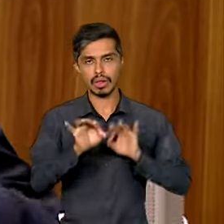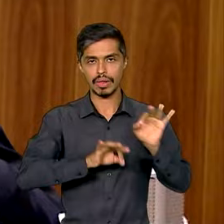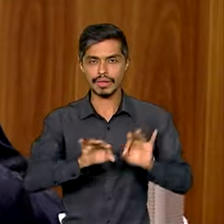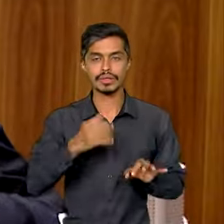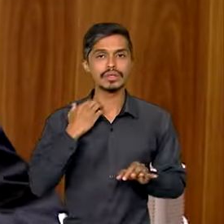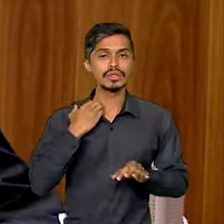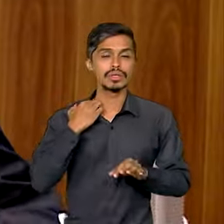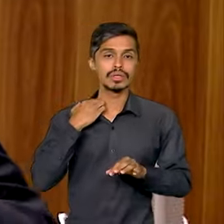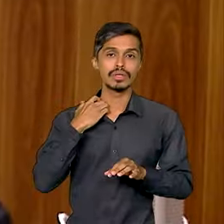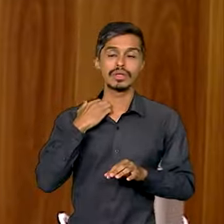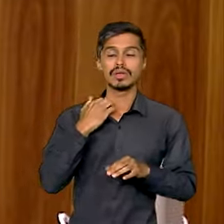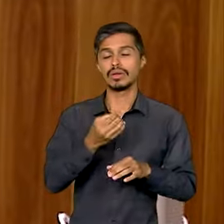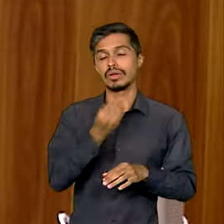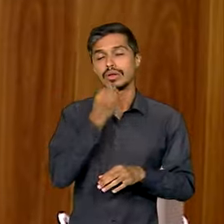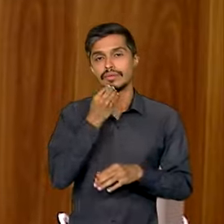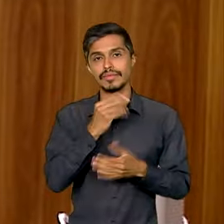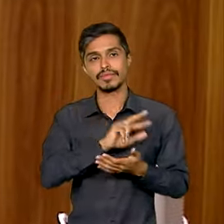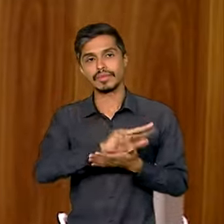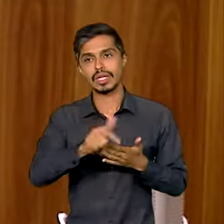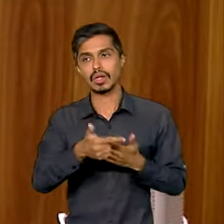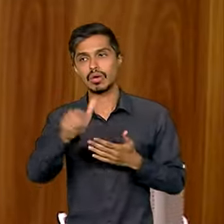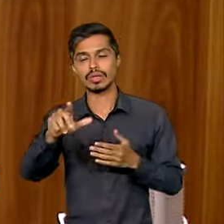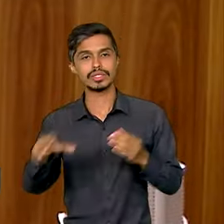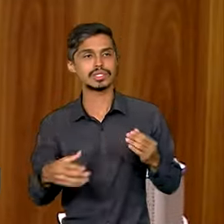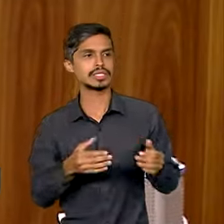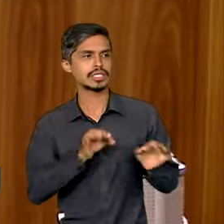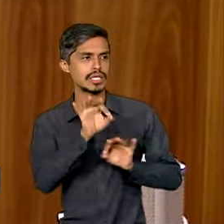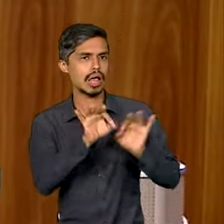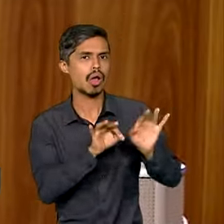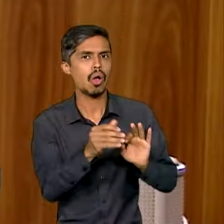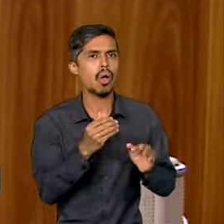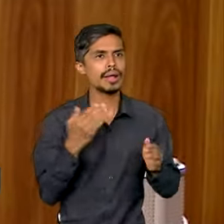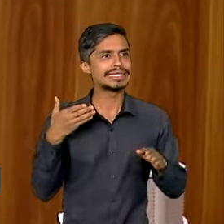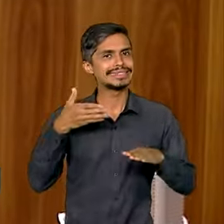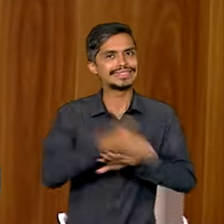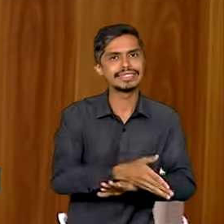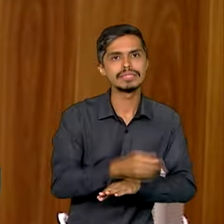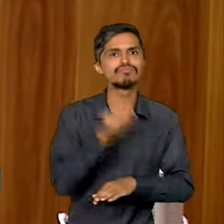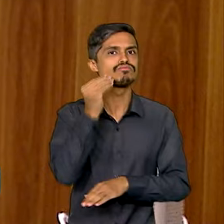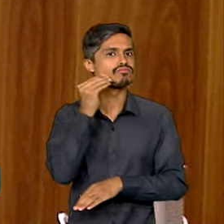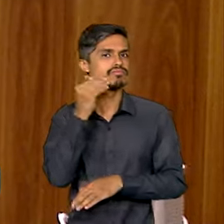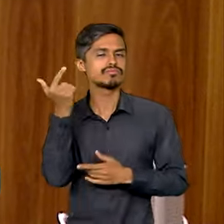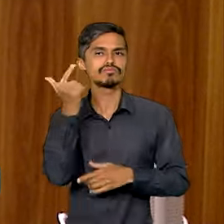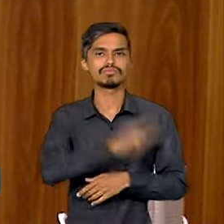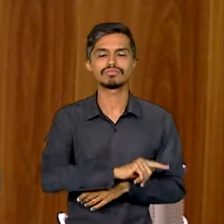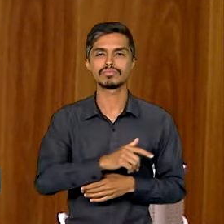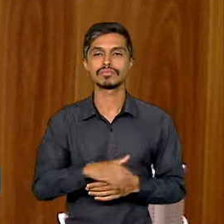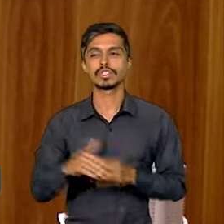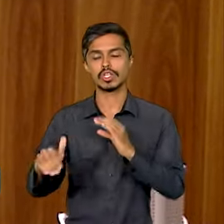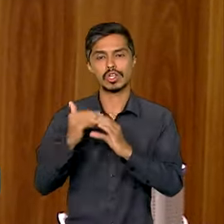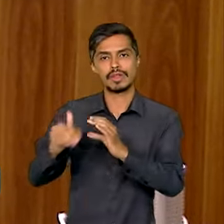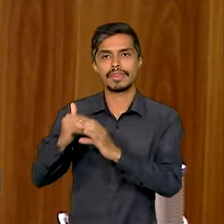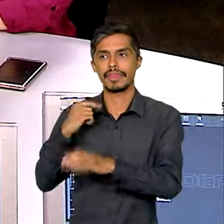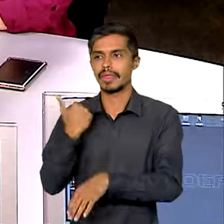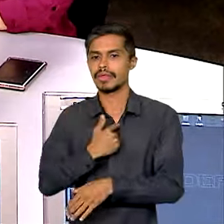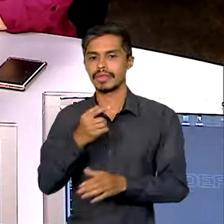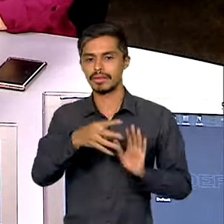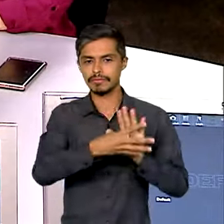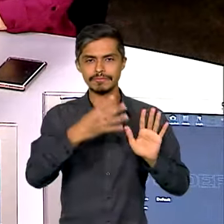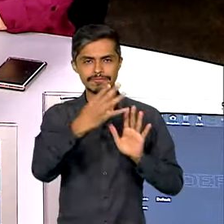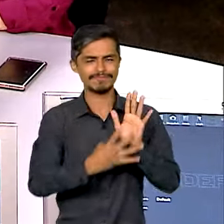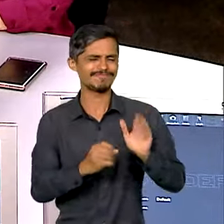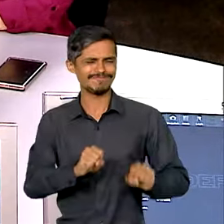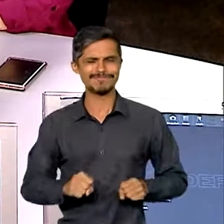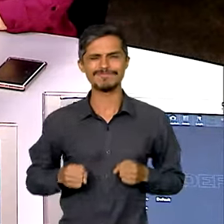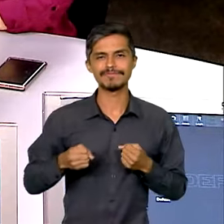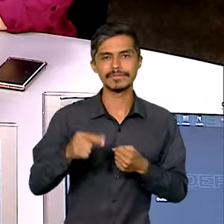surgir outras autogestionadas que vão fazer o seu debate e que vão encaminhar para a gente. Então, nós temos uma agenda muito intensa sobre